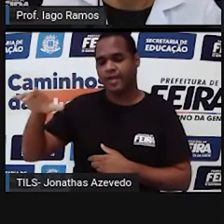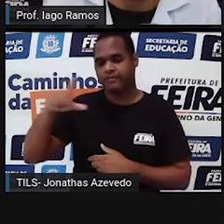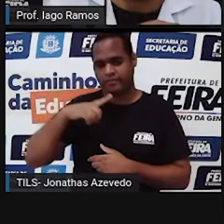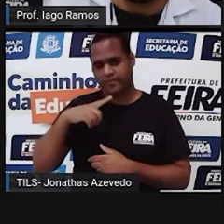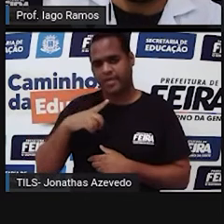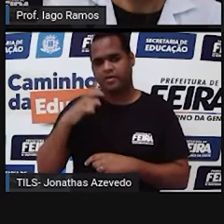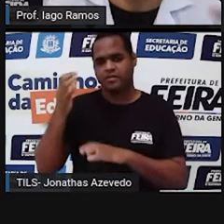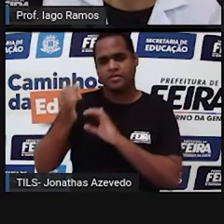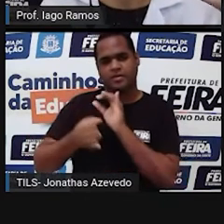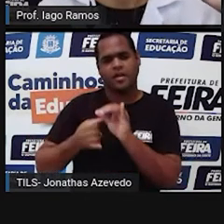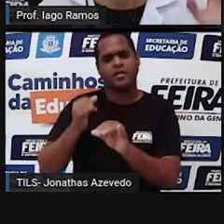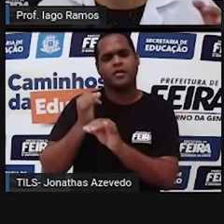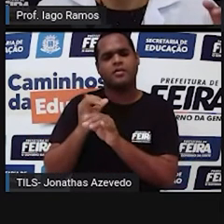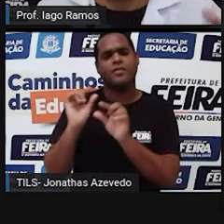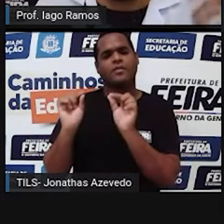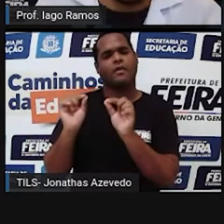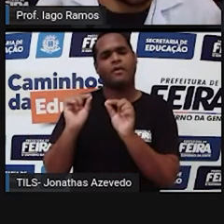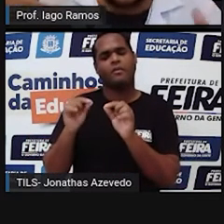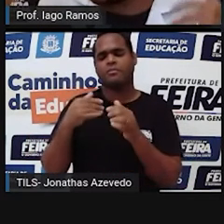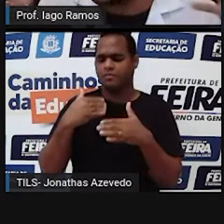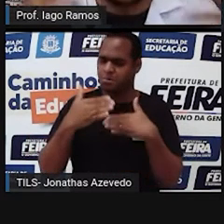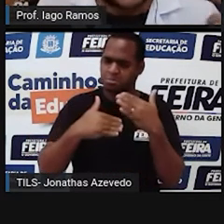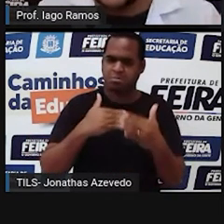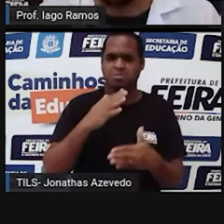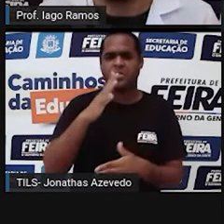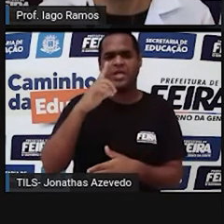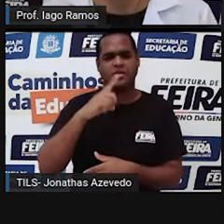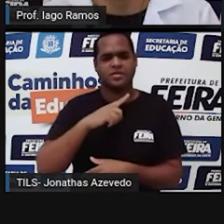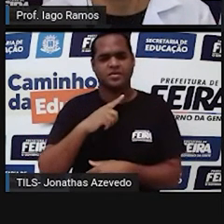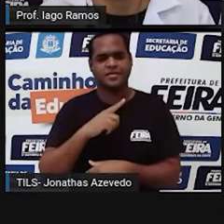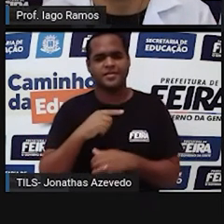internet? Depois, e assim vai, né? Daí dá para